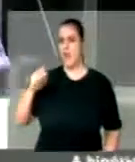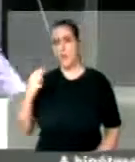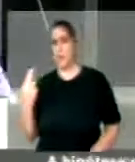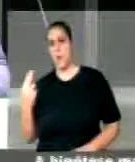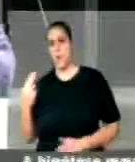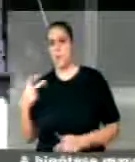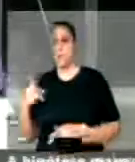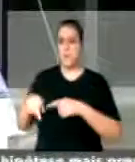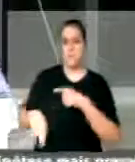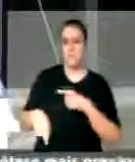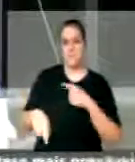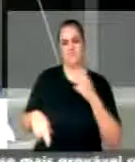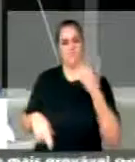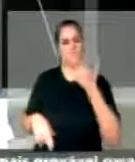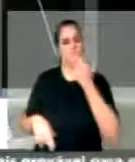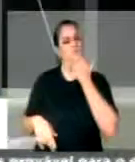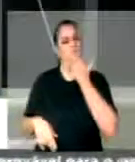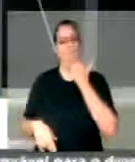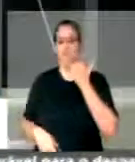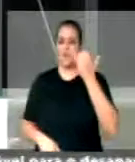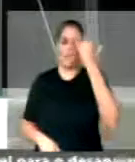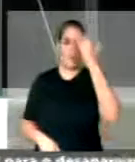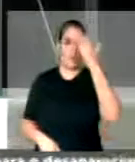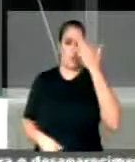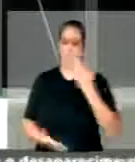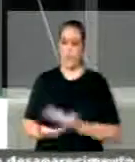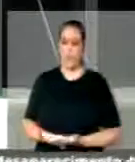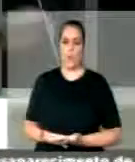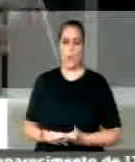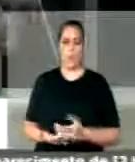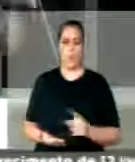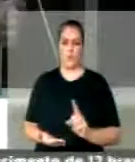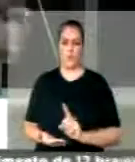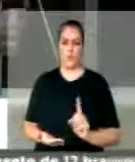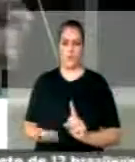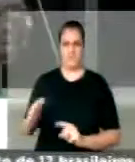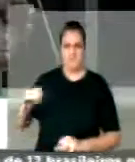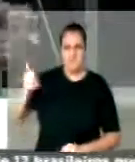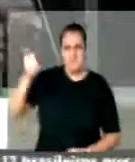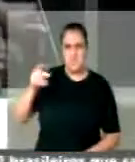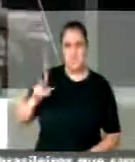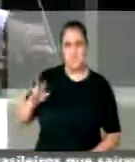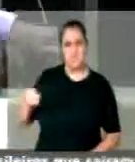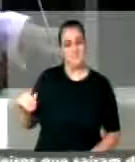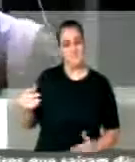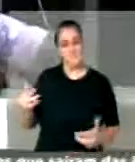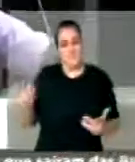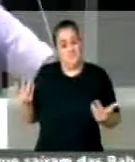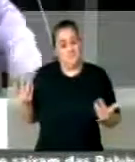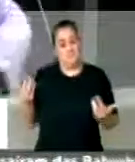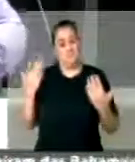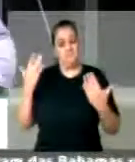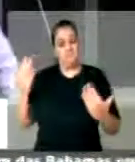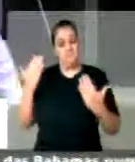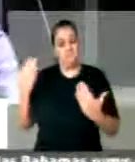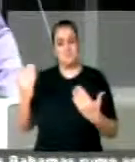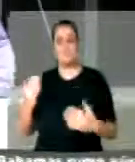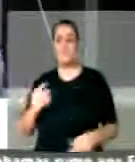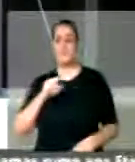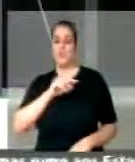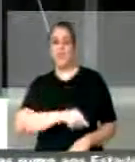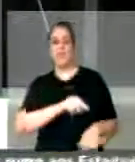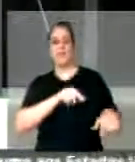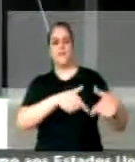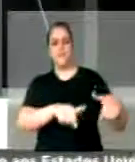que eu não acredito que tenha avanço nenhum, e lá na reforma trabalhista acabarem